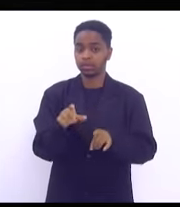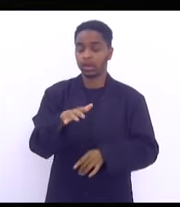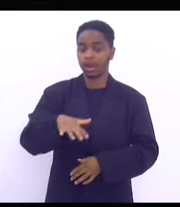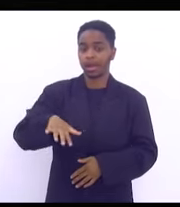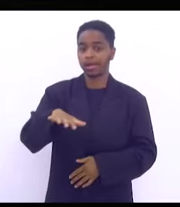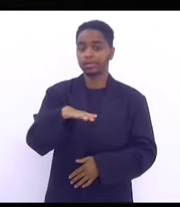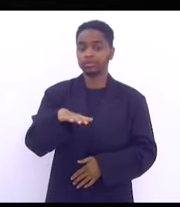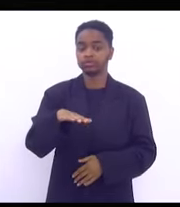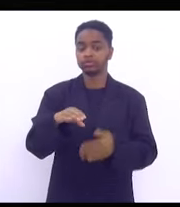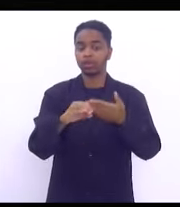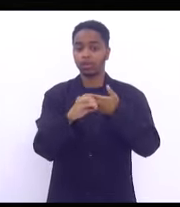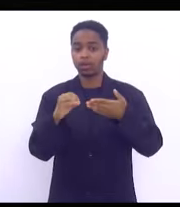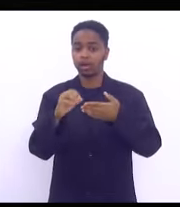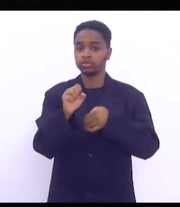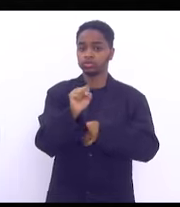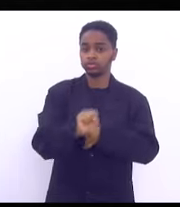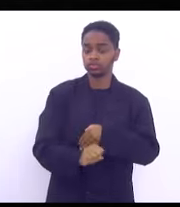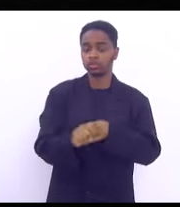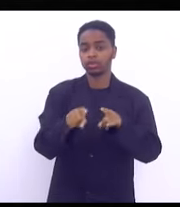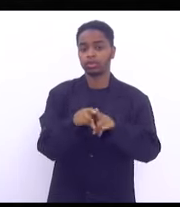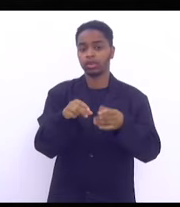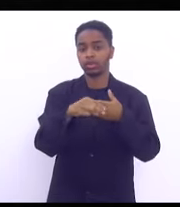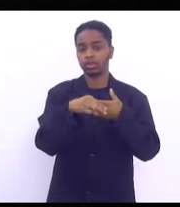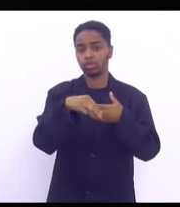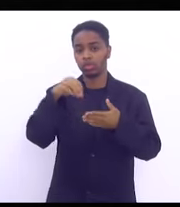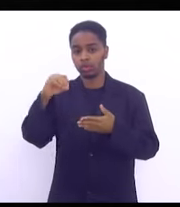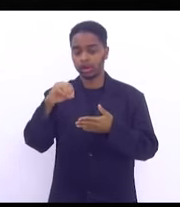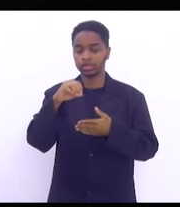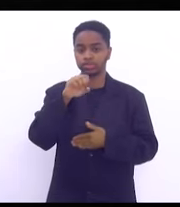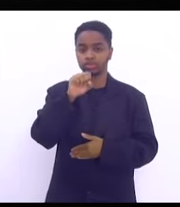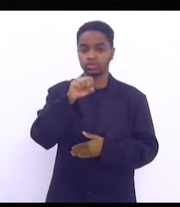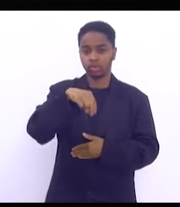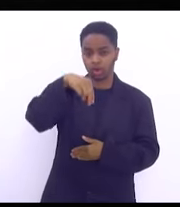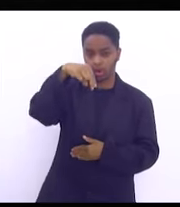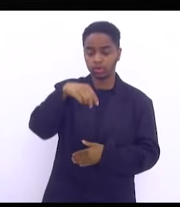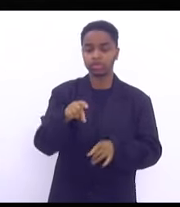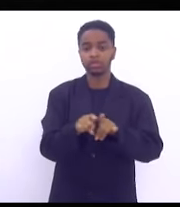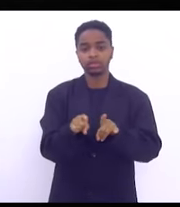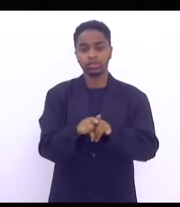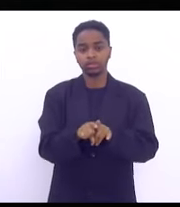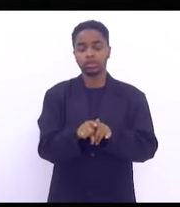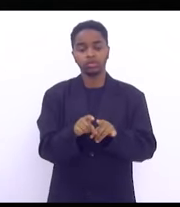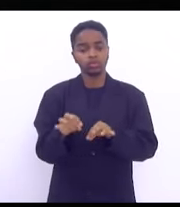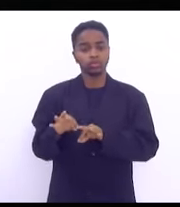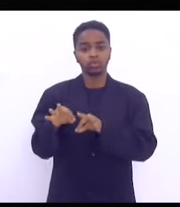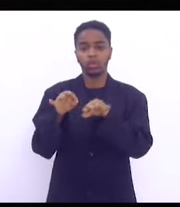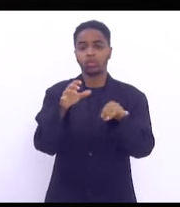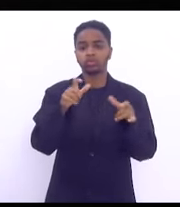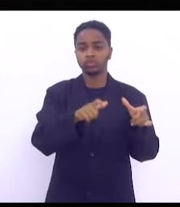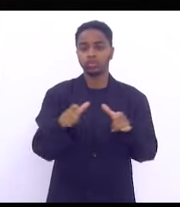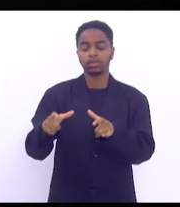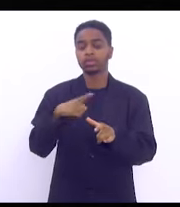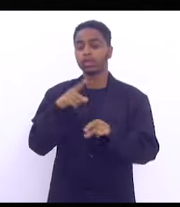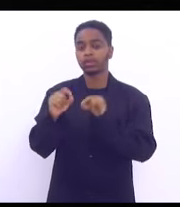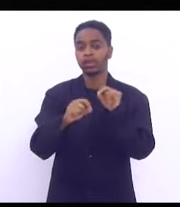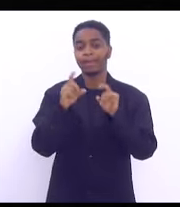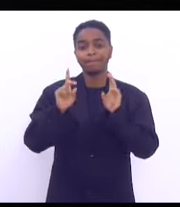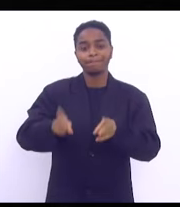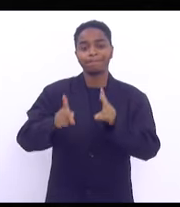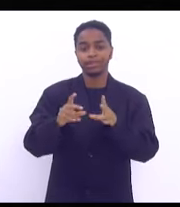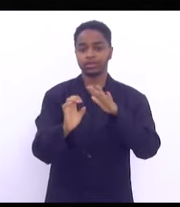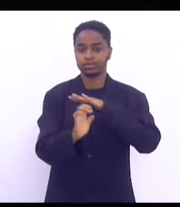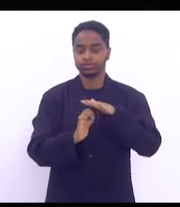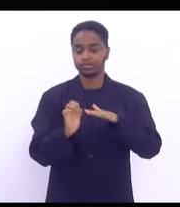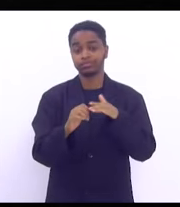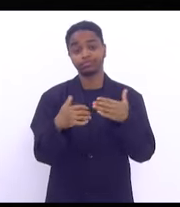Sul, Zona Oeste, Noroeste Fluminense, Norte Fluminense, e em todas elas nós temos a figura da concessionária.